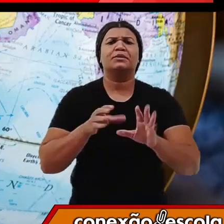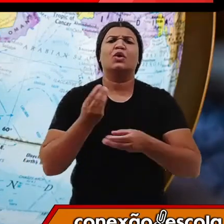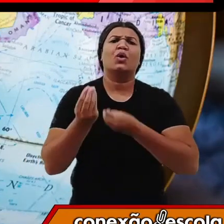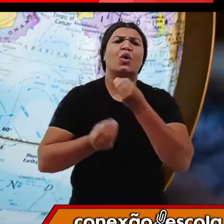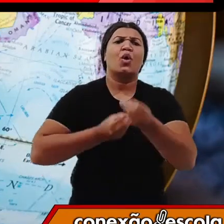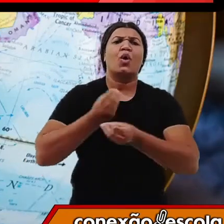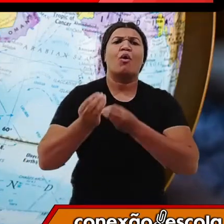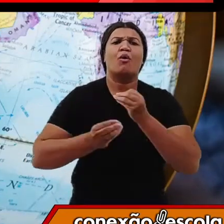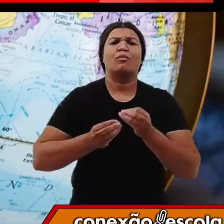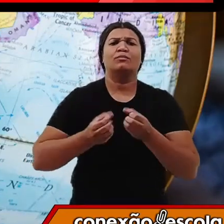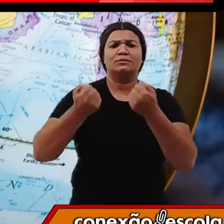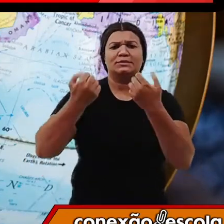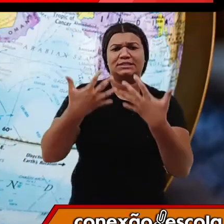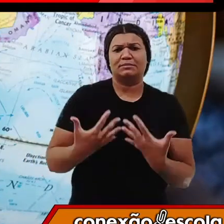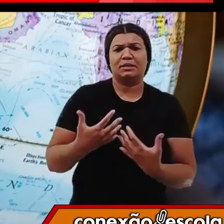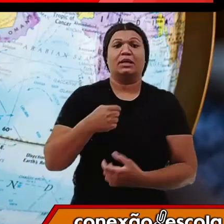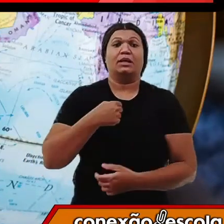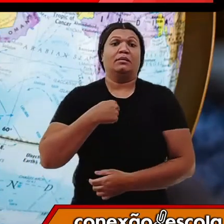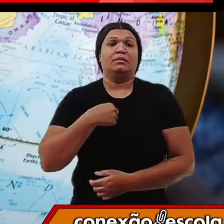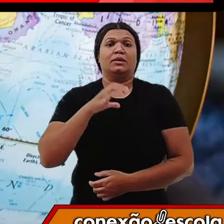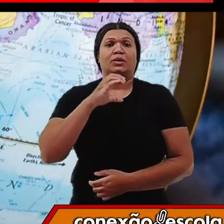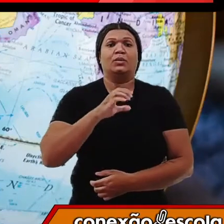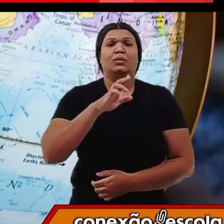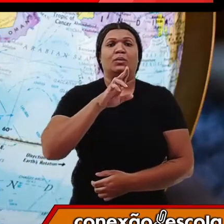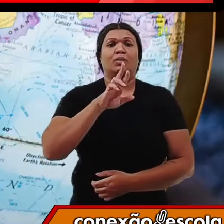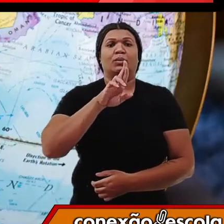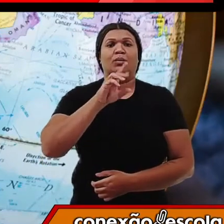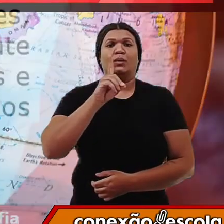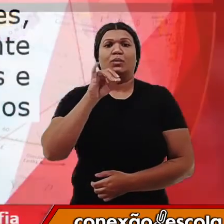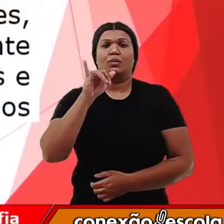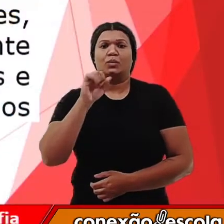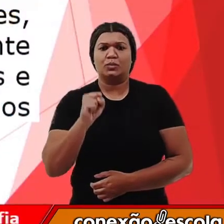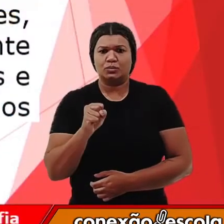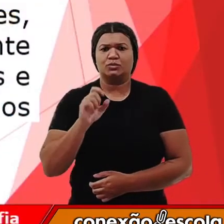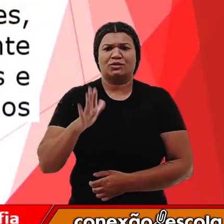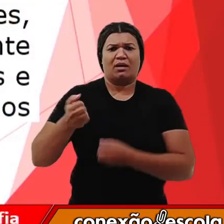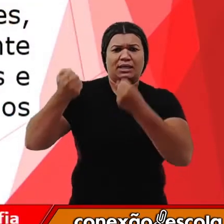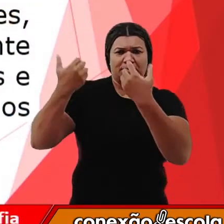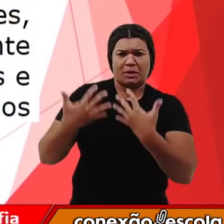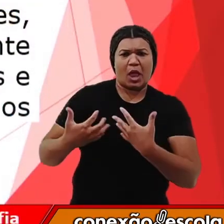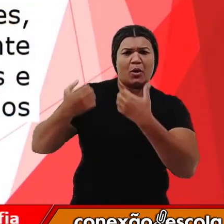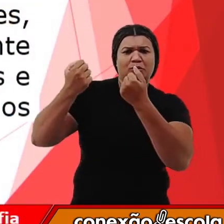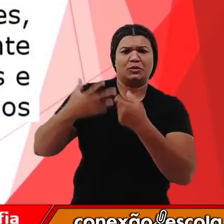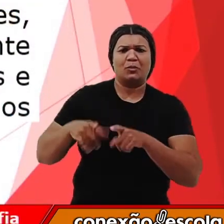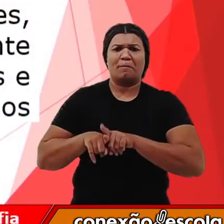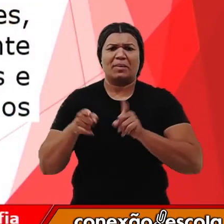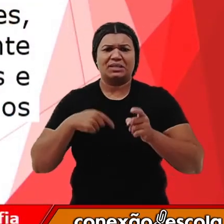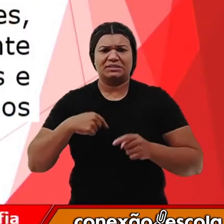os curdos nesse rolê? Andamos e estou perdidaço ainda